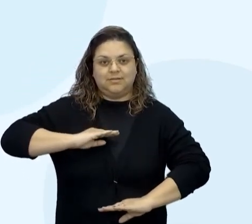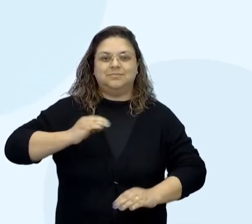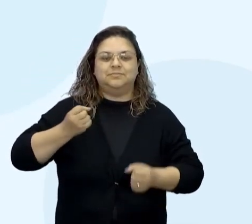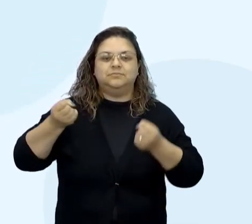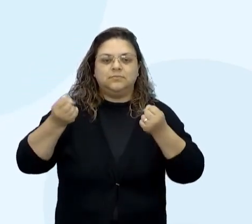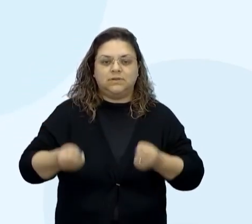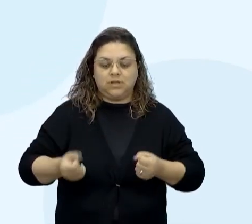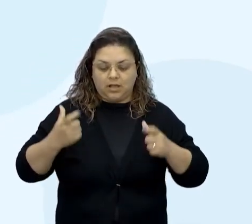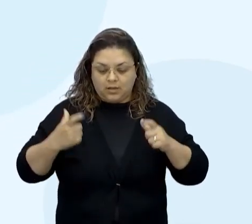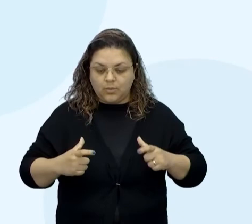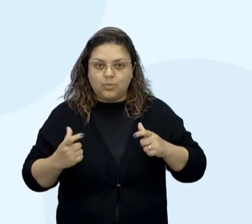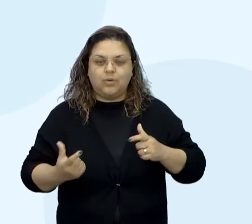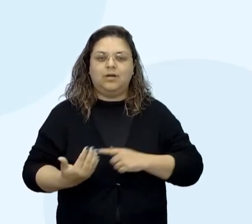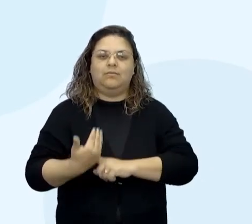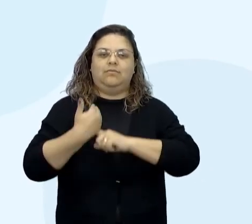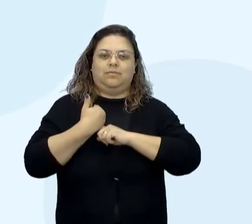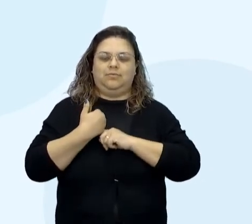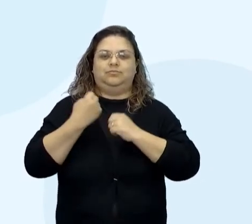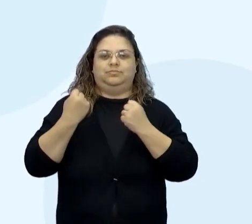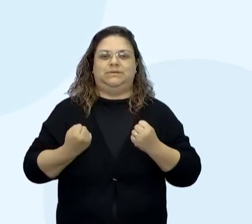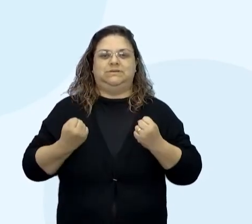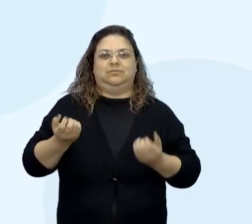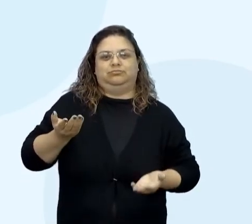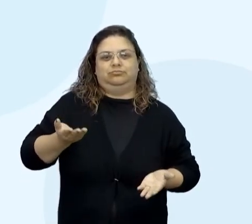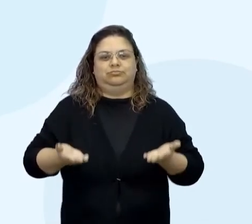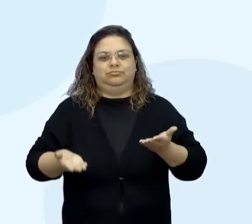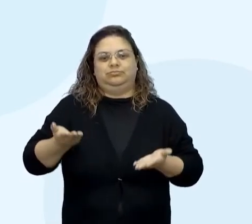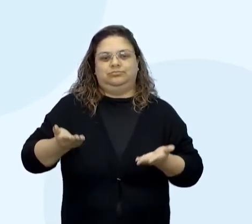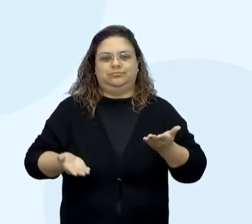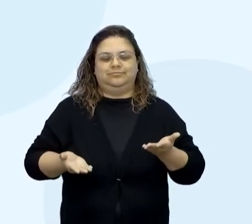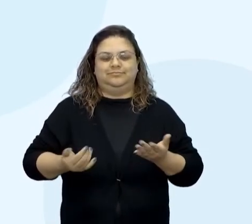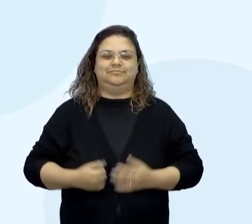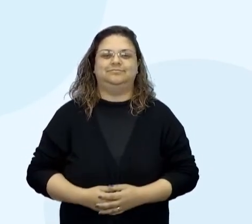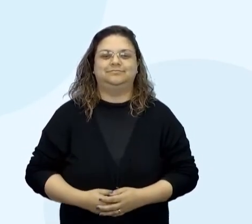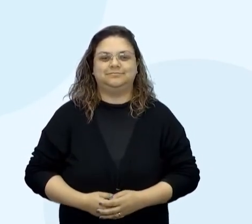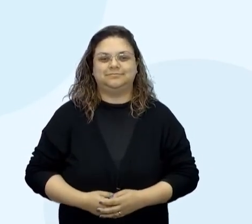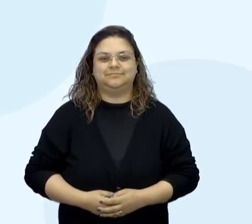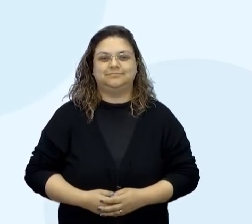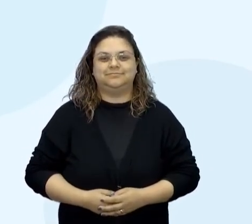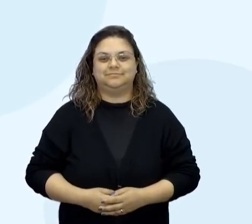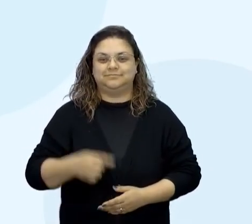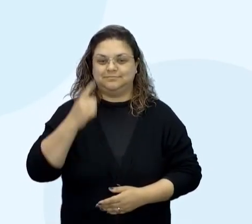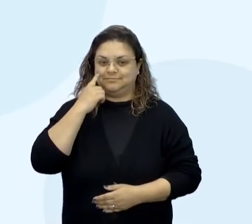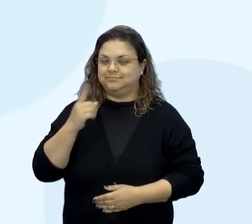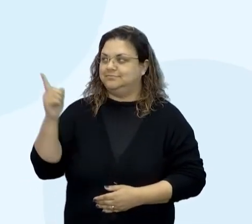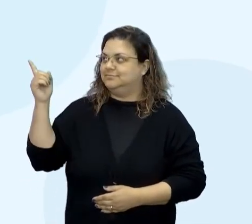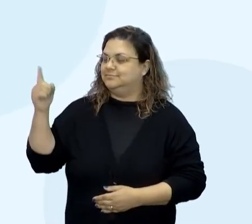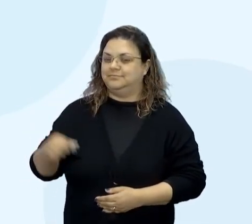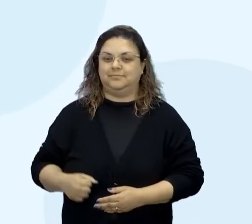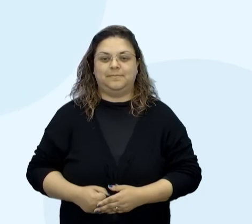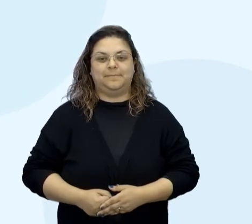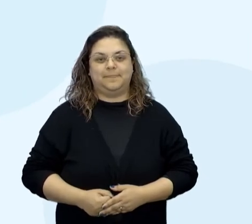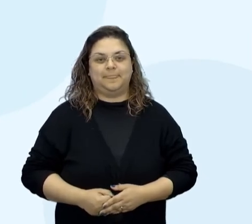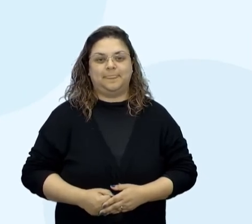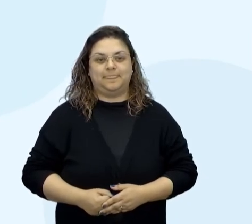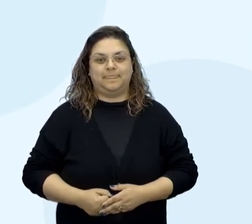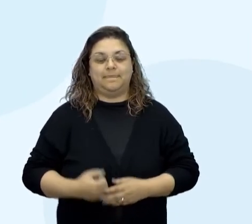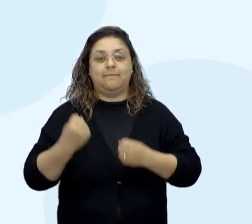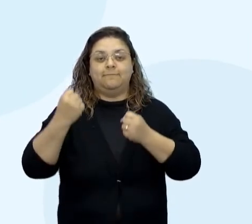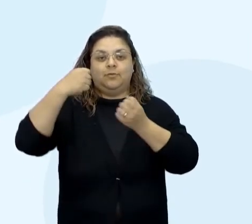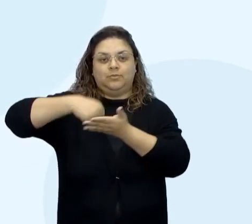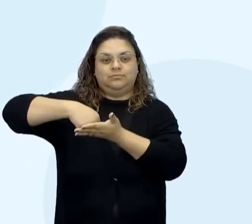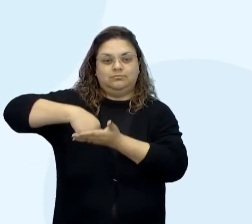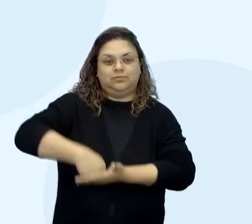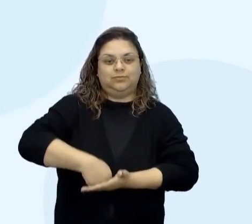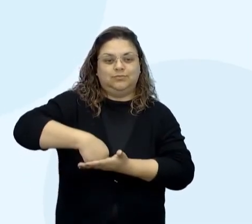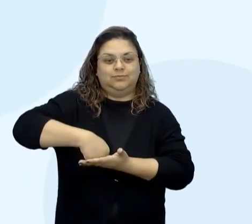que é importante para o equilíbrio. Também falamos um pouquinho, acabamos de falar, ó, na ordem, ó, força de atrito, depois voltamos lá para